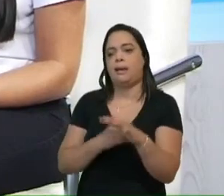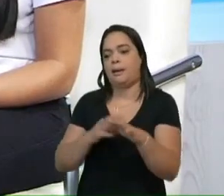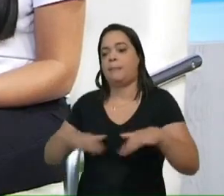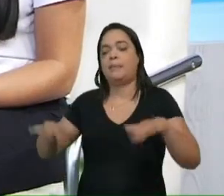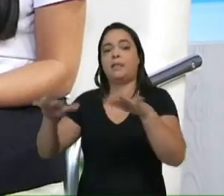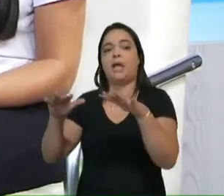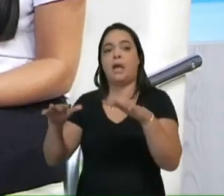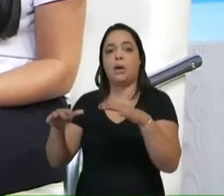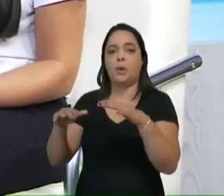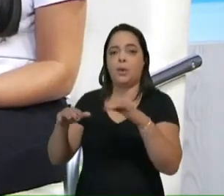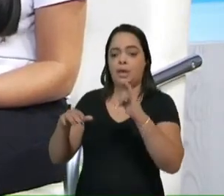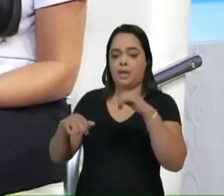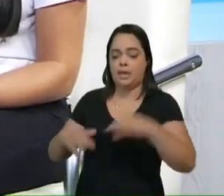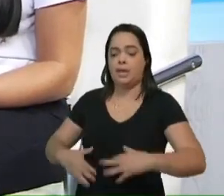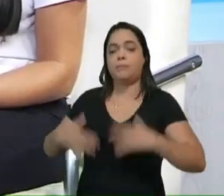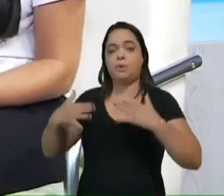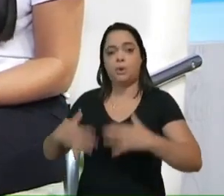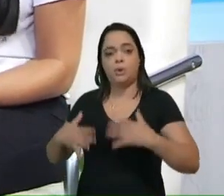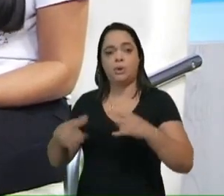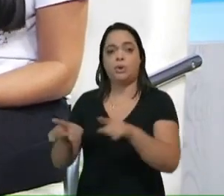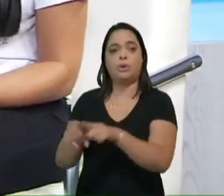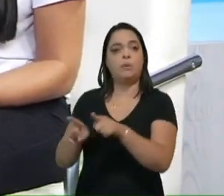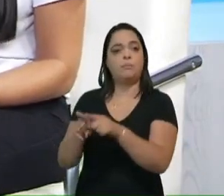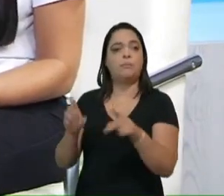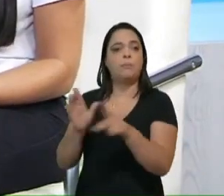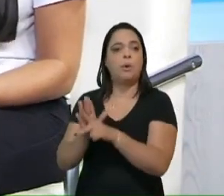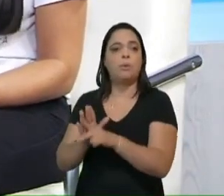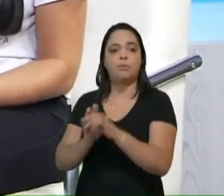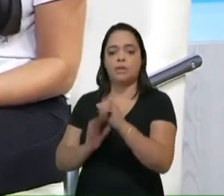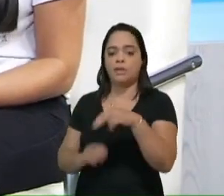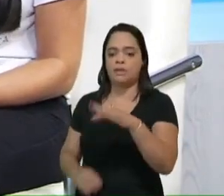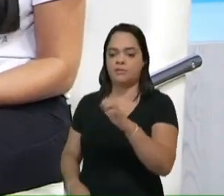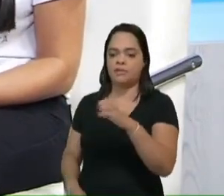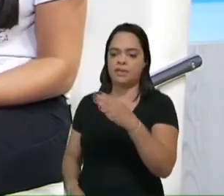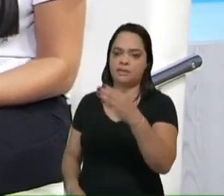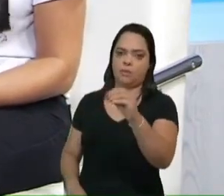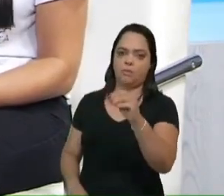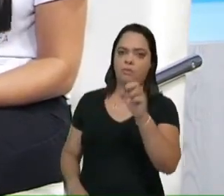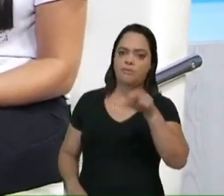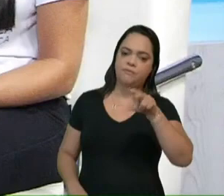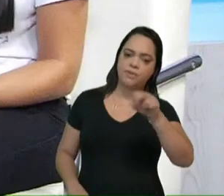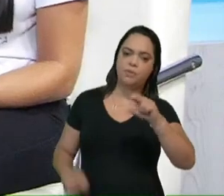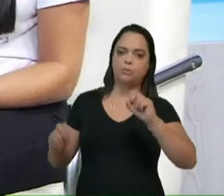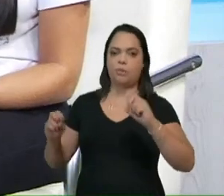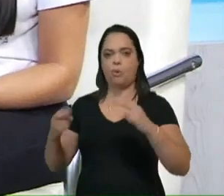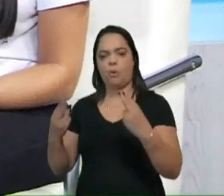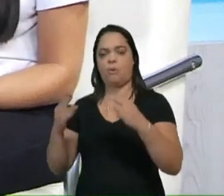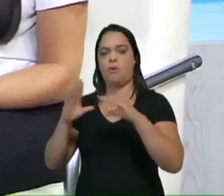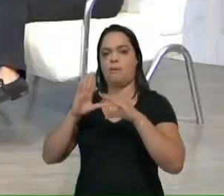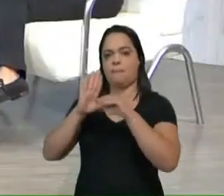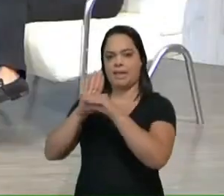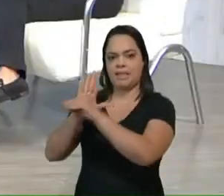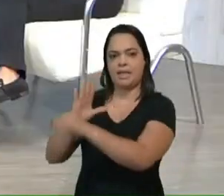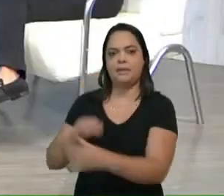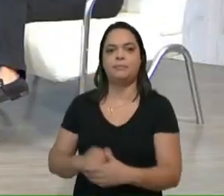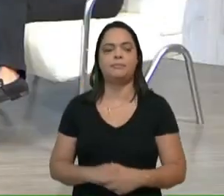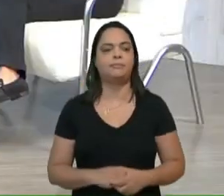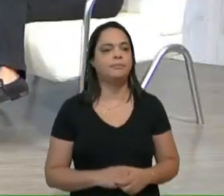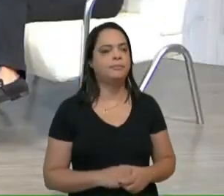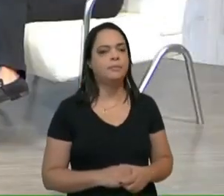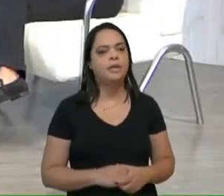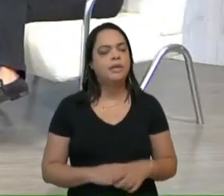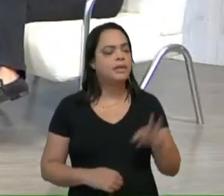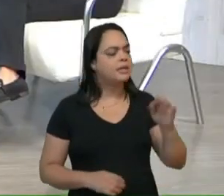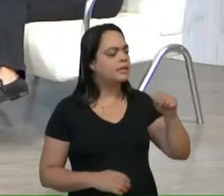imunológicos e até mesmo eh proveniente de infecções sejam elas virais ou bacterianas Tamires você destacou que